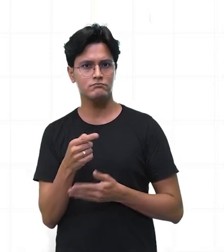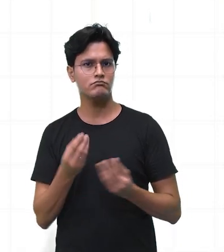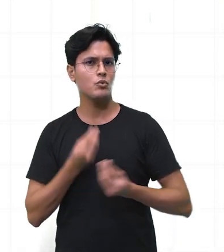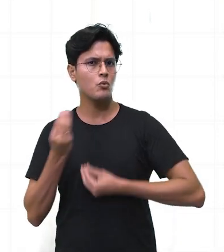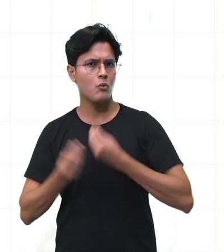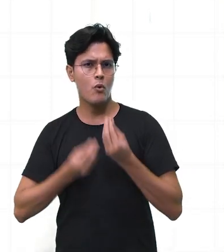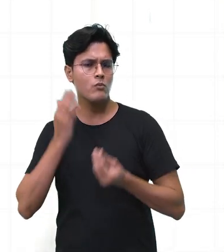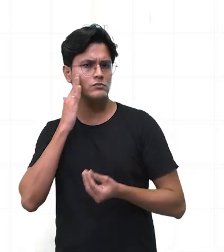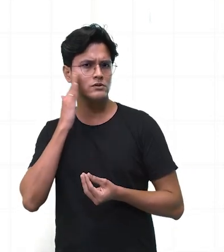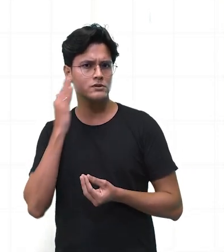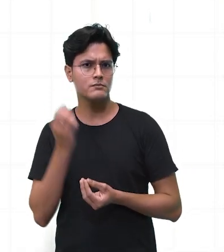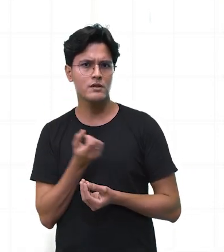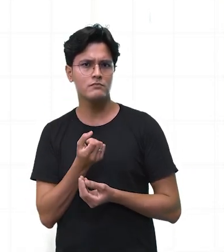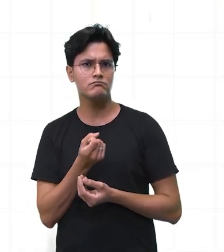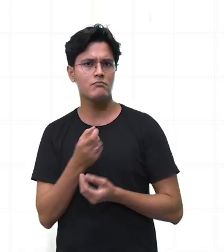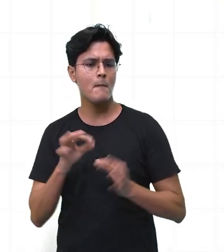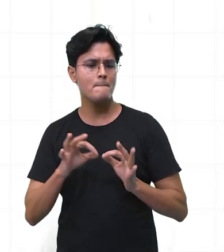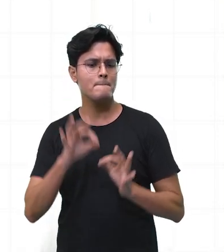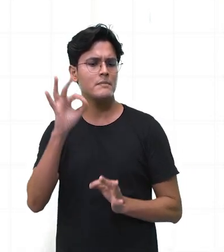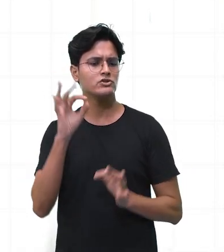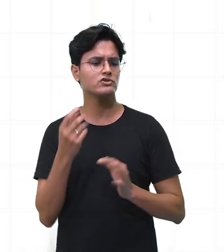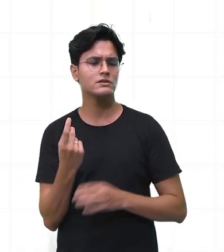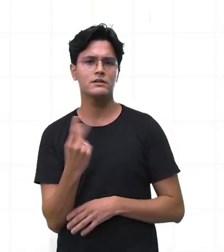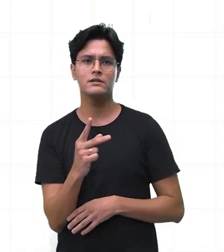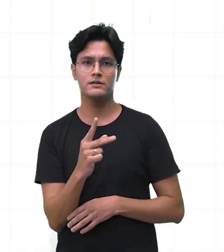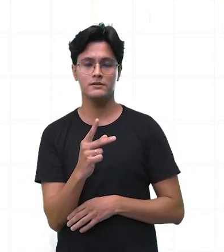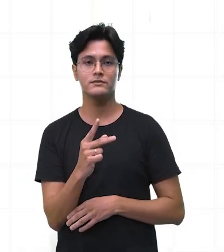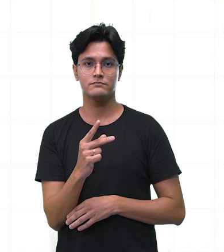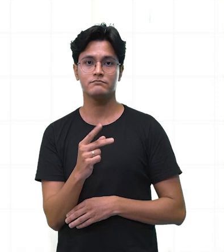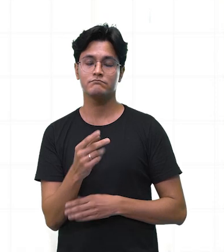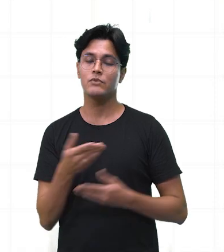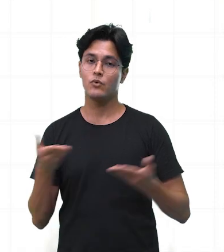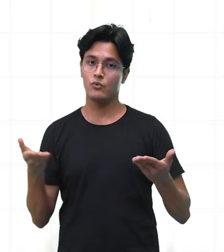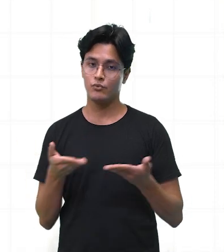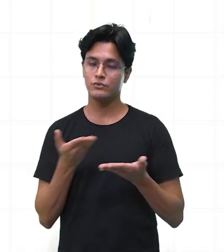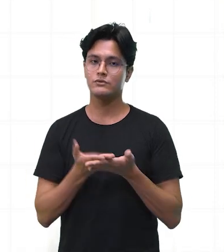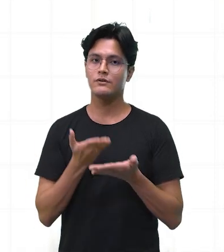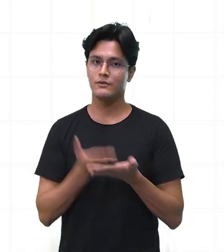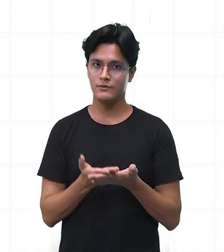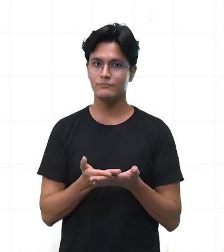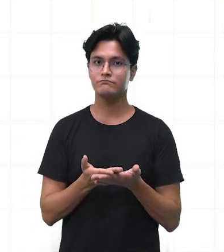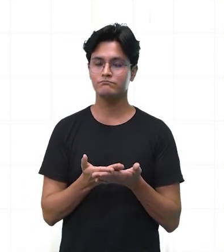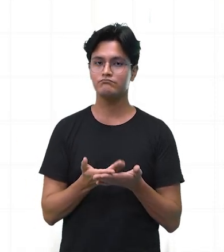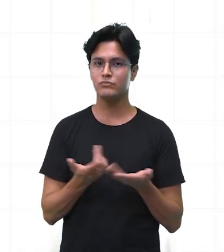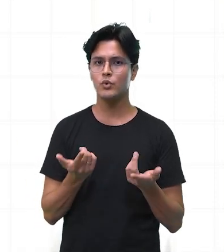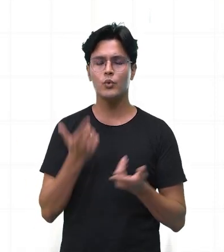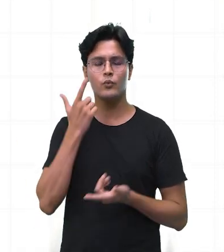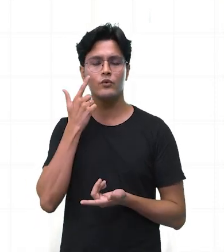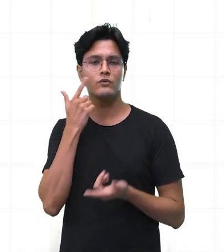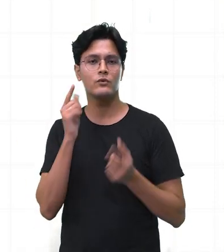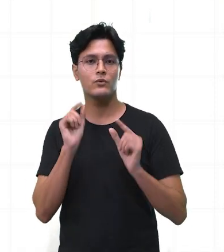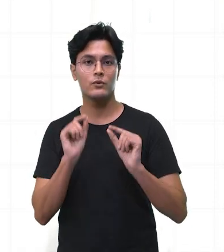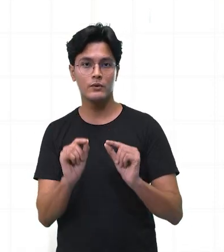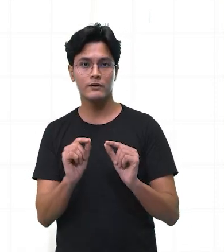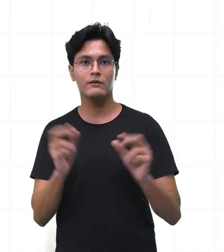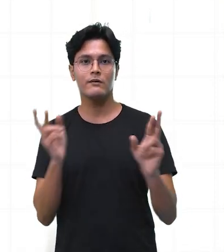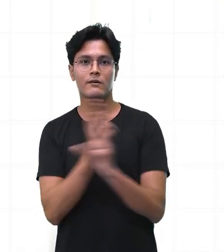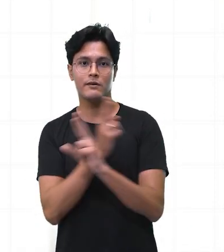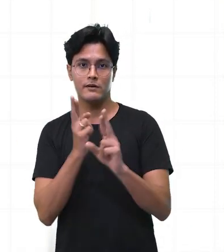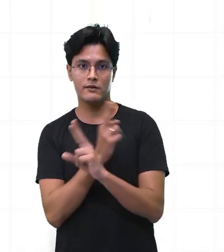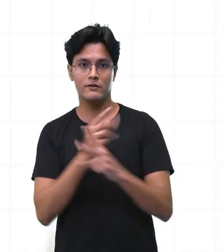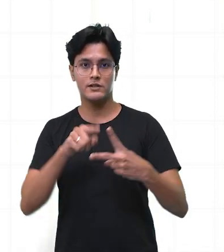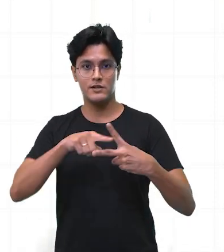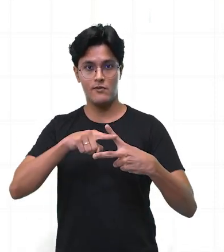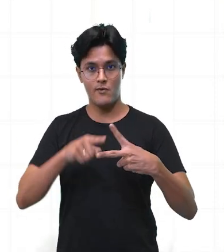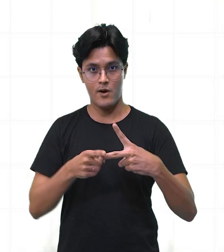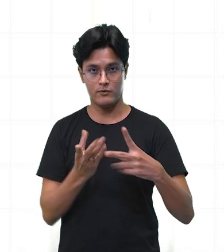ângulo externo? Sim. E é isso que nós iremos verificar na nossa aula. Na nossa aula, nós iremos, então, verificar as relações de um